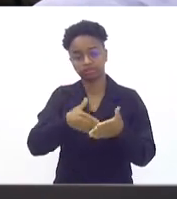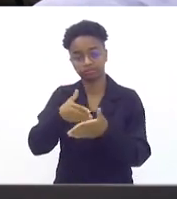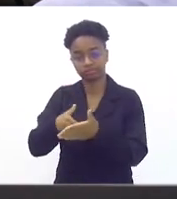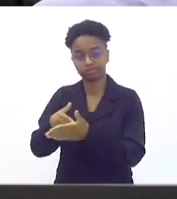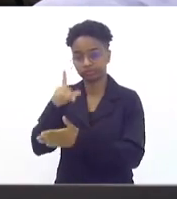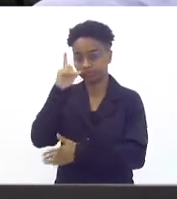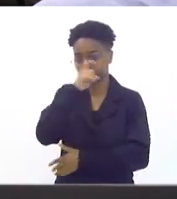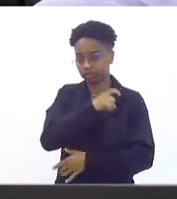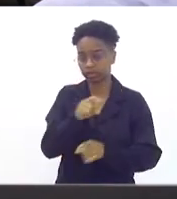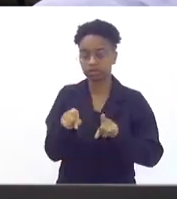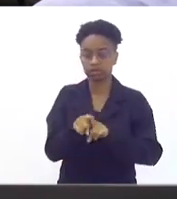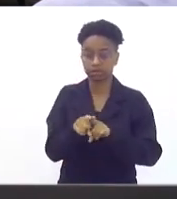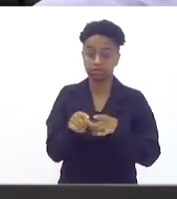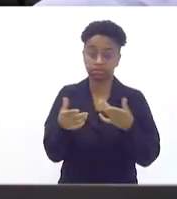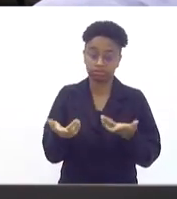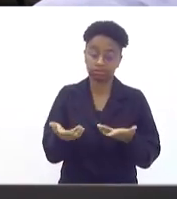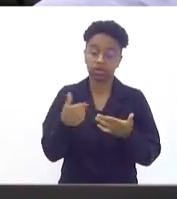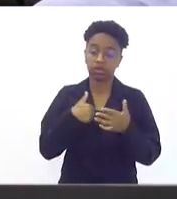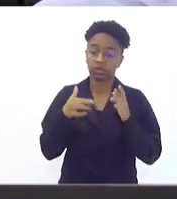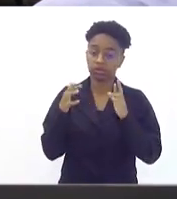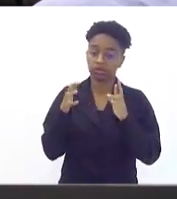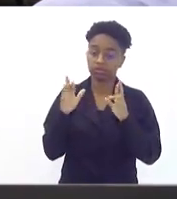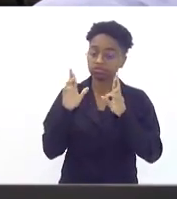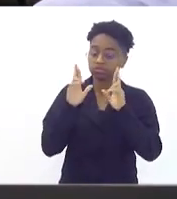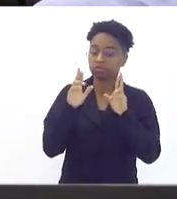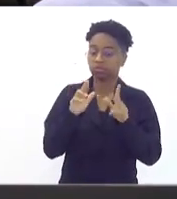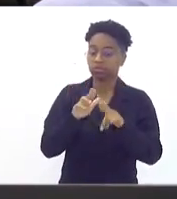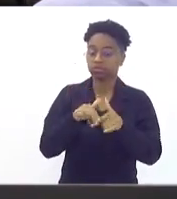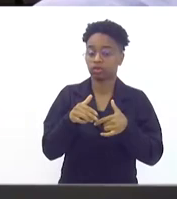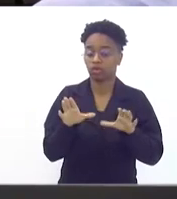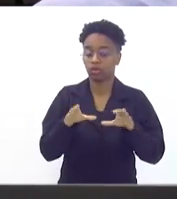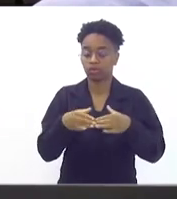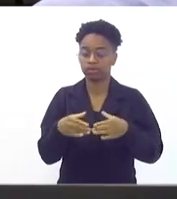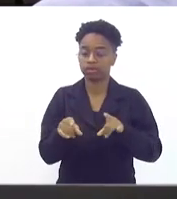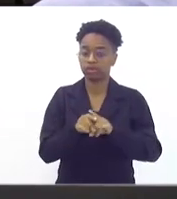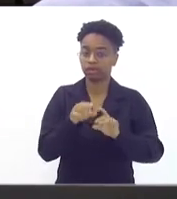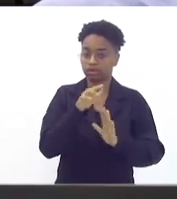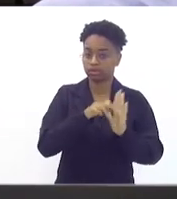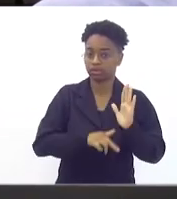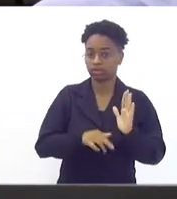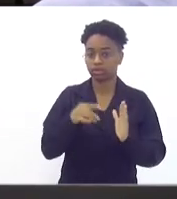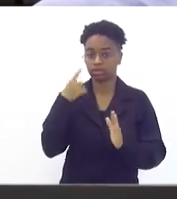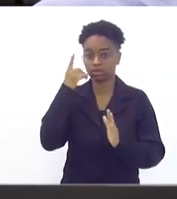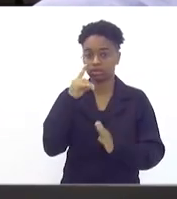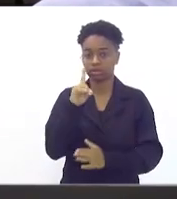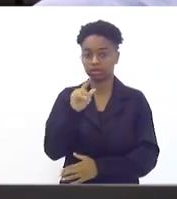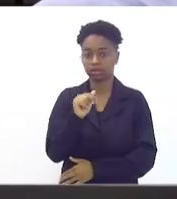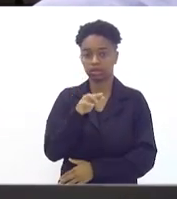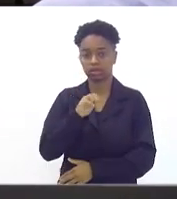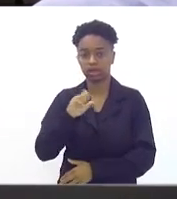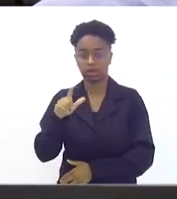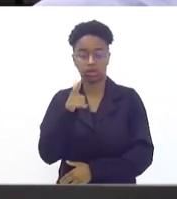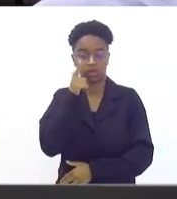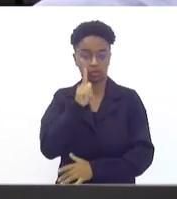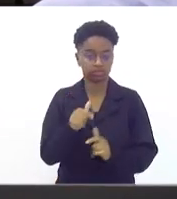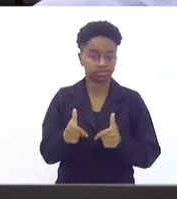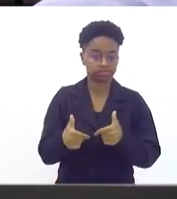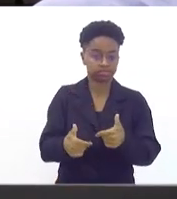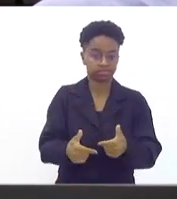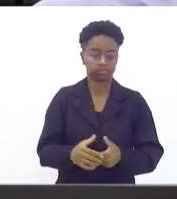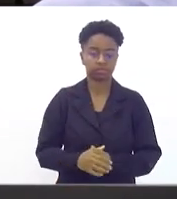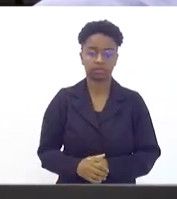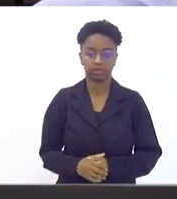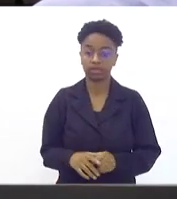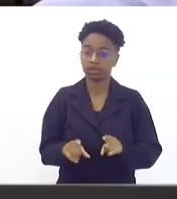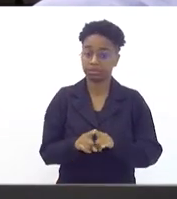a partir dessa comissão e da relatoria do nosso Deputado Daniel Que medidas fosse tomadas e que